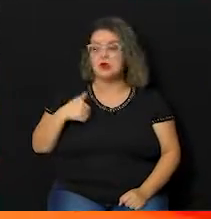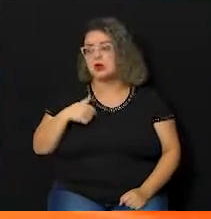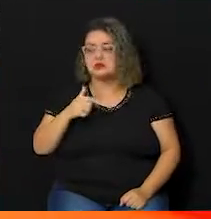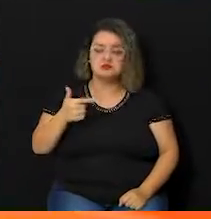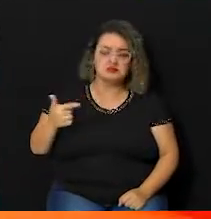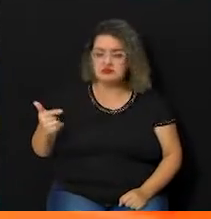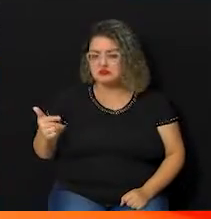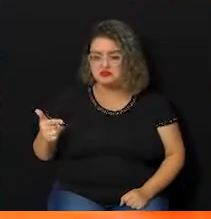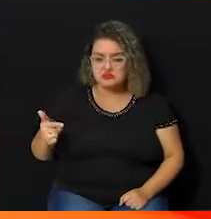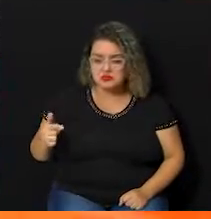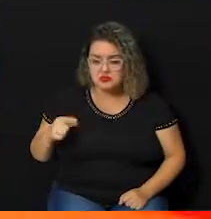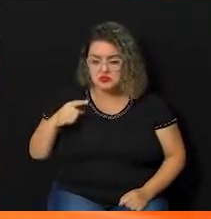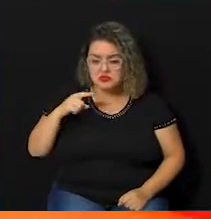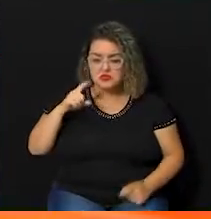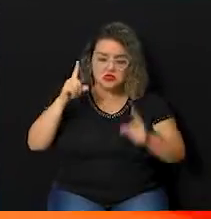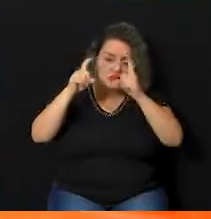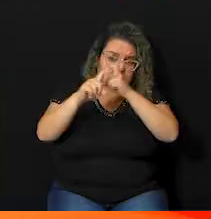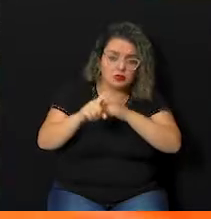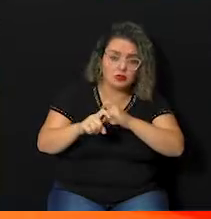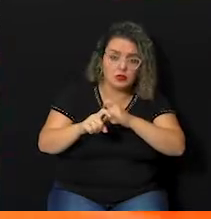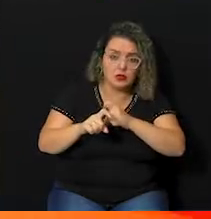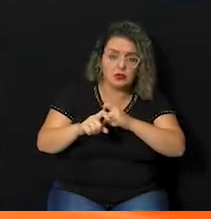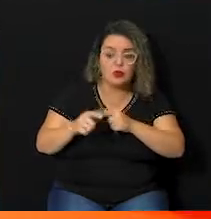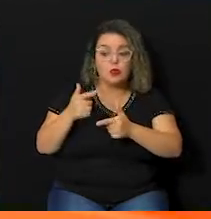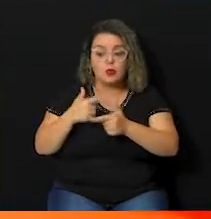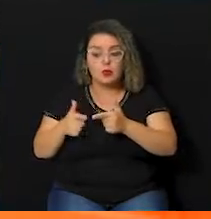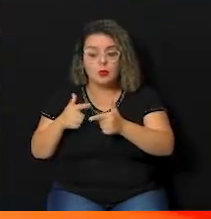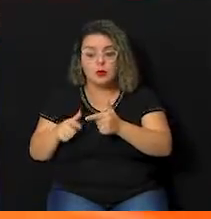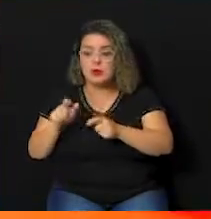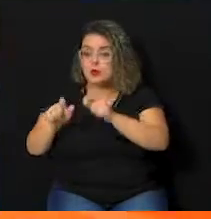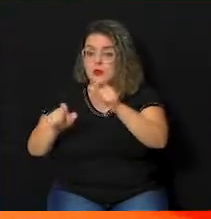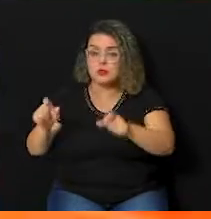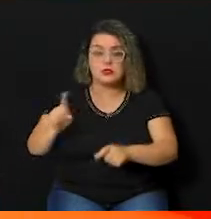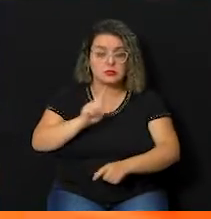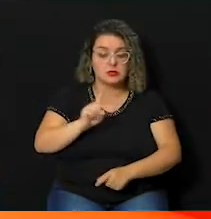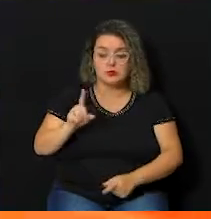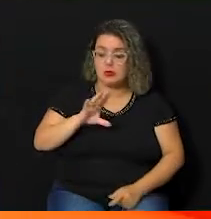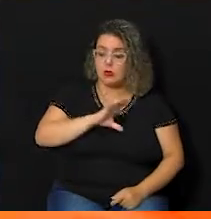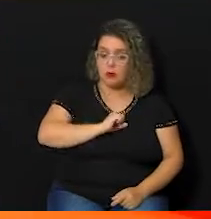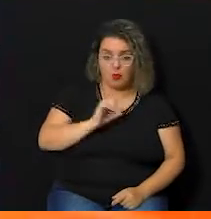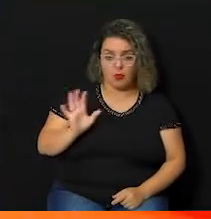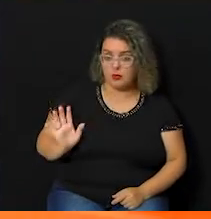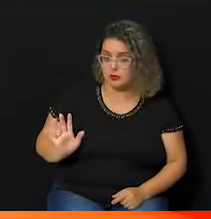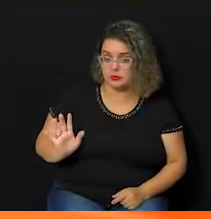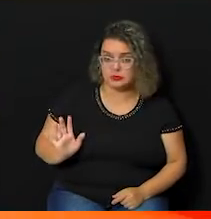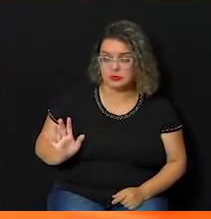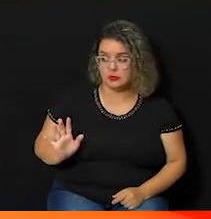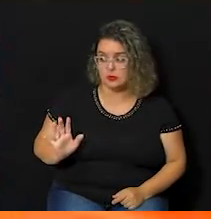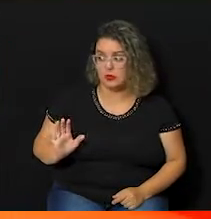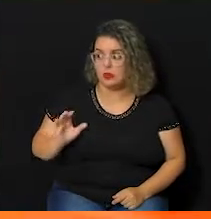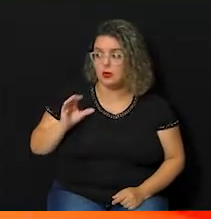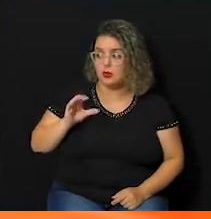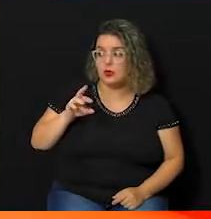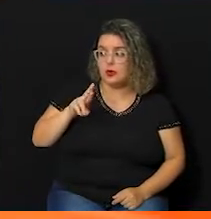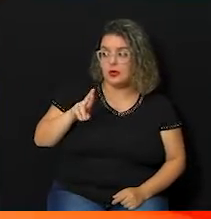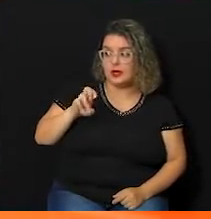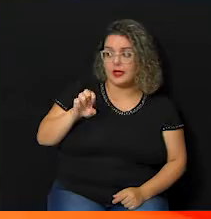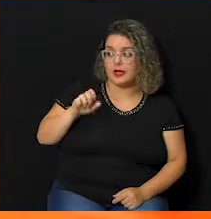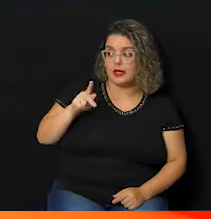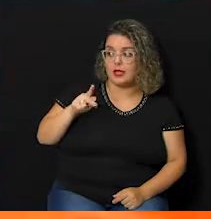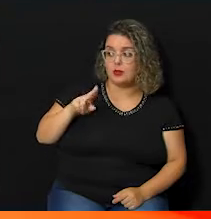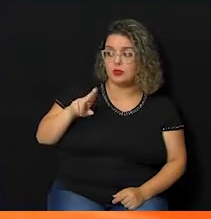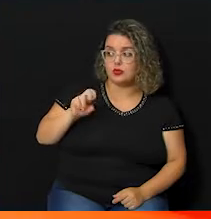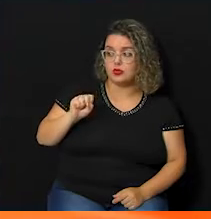tive mais problema com o pessoal que não é fã. Tipo assim, na época, assim, quando eu fiz o Crepusculinho, eu vendi tipo, mais